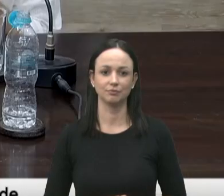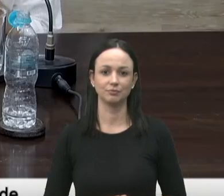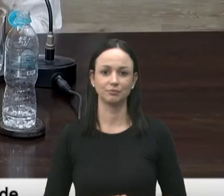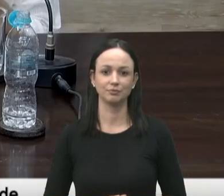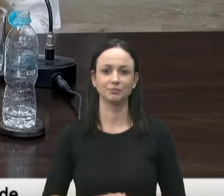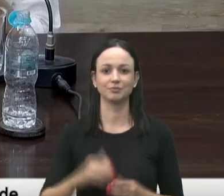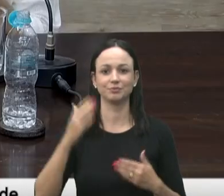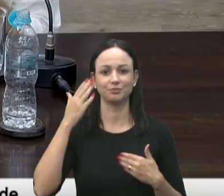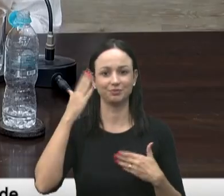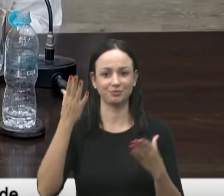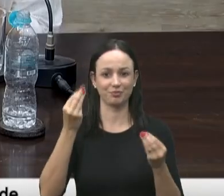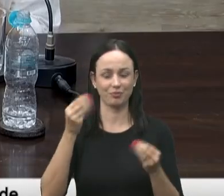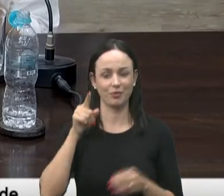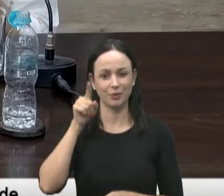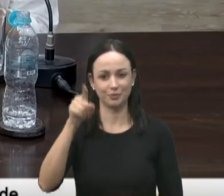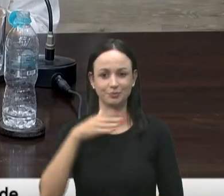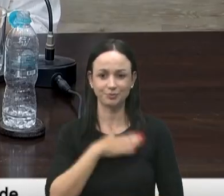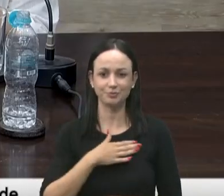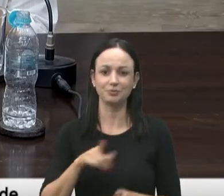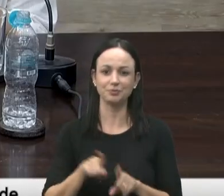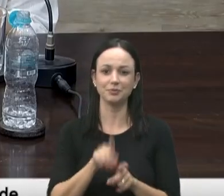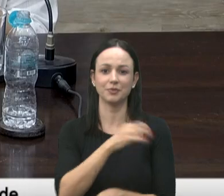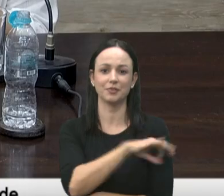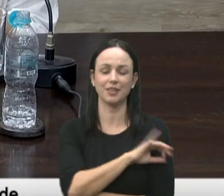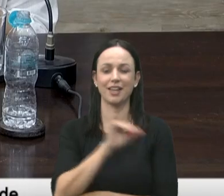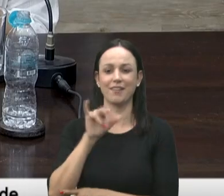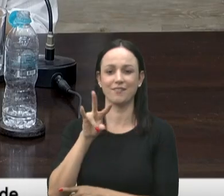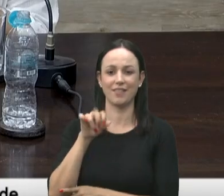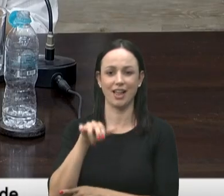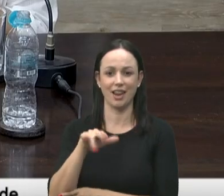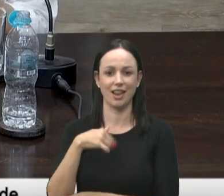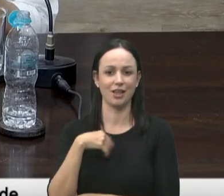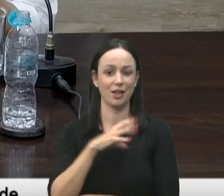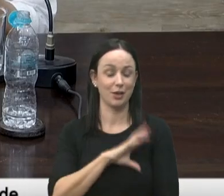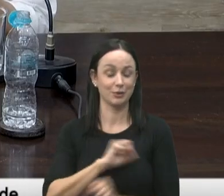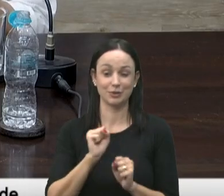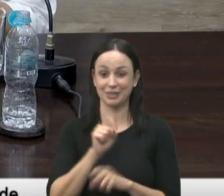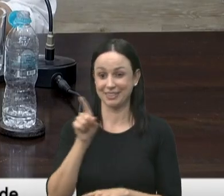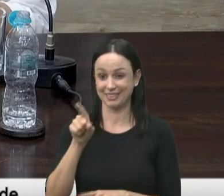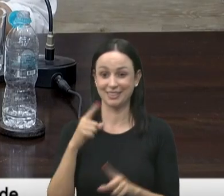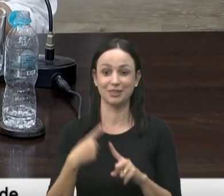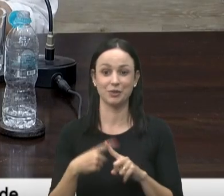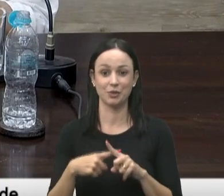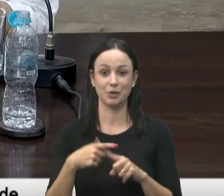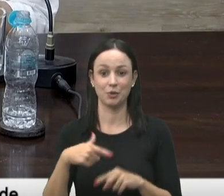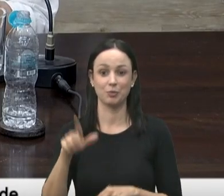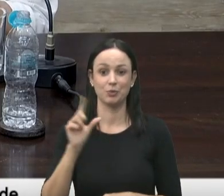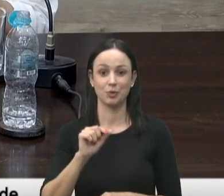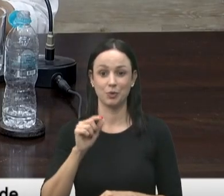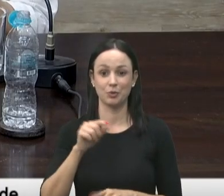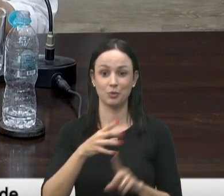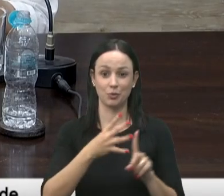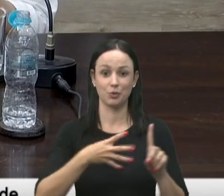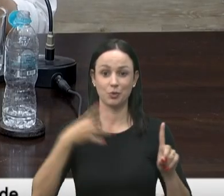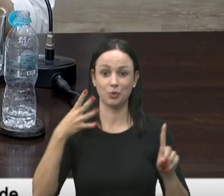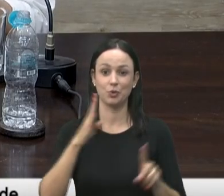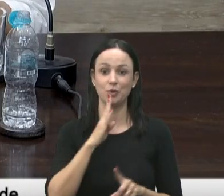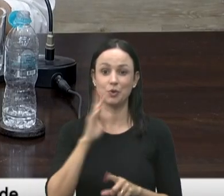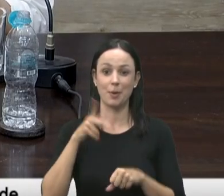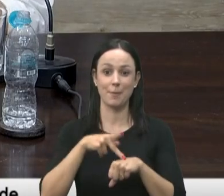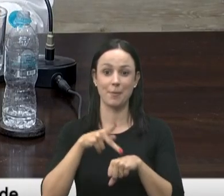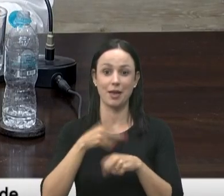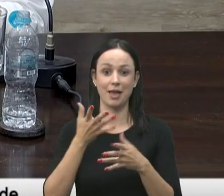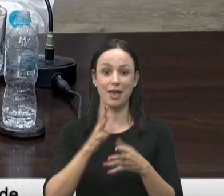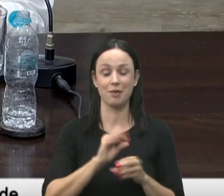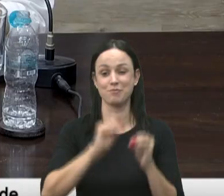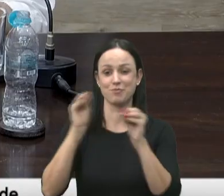Agradecer muito, querido, a você e a nossa prefeita Ivana, que eu sou apaixonado. Daqui a pouco o pessoal LGBT, quando conhecer Pederneiras, vai querer ir